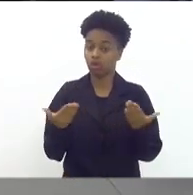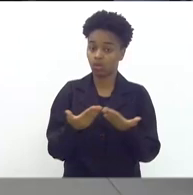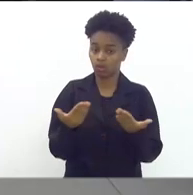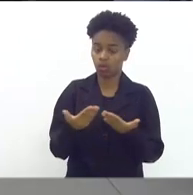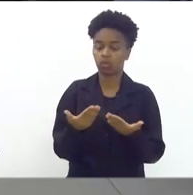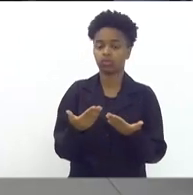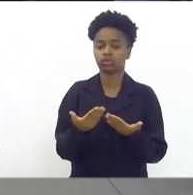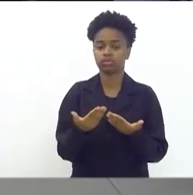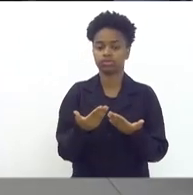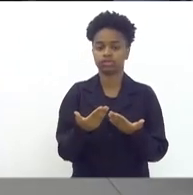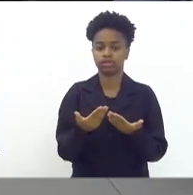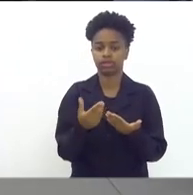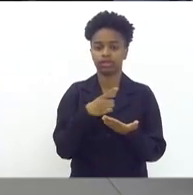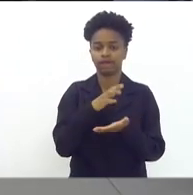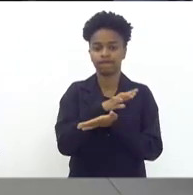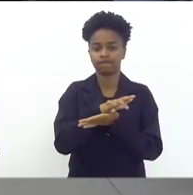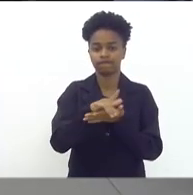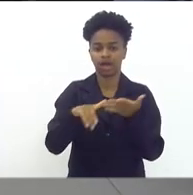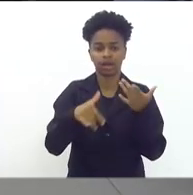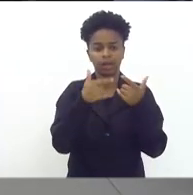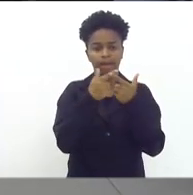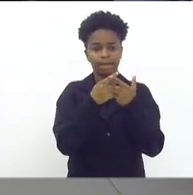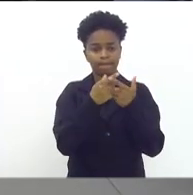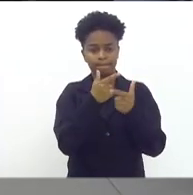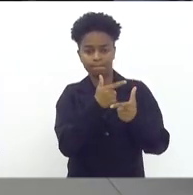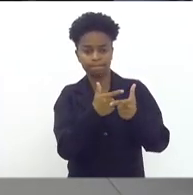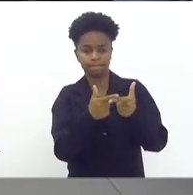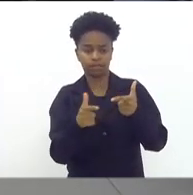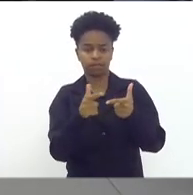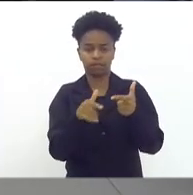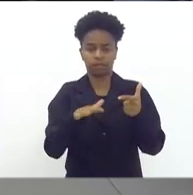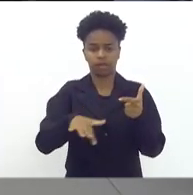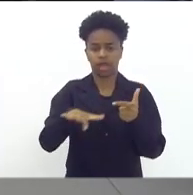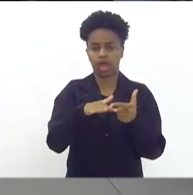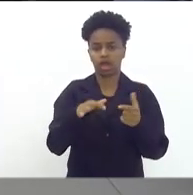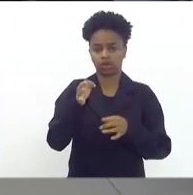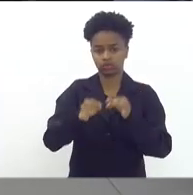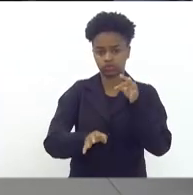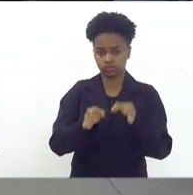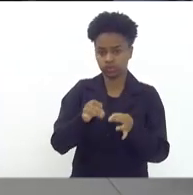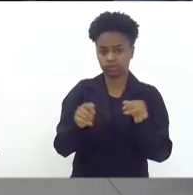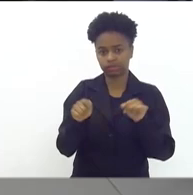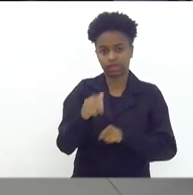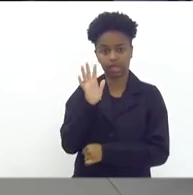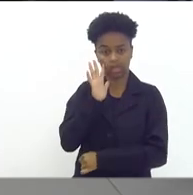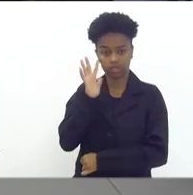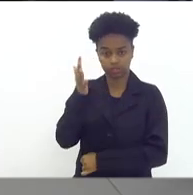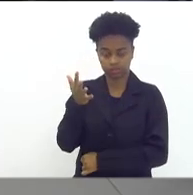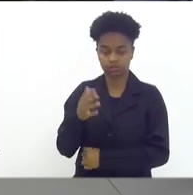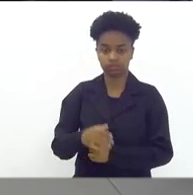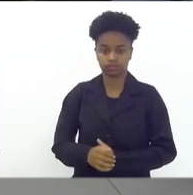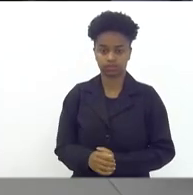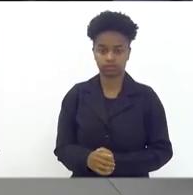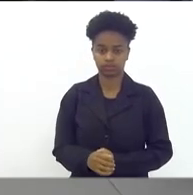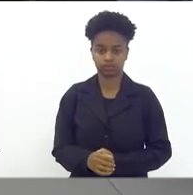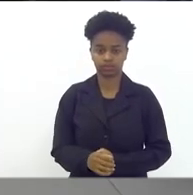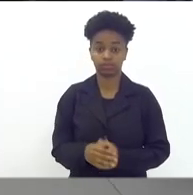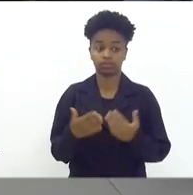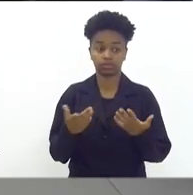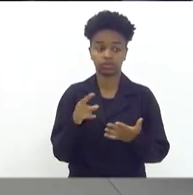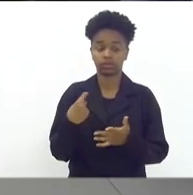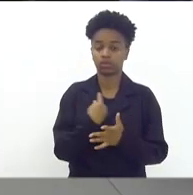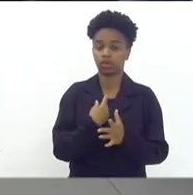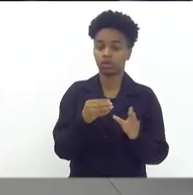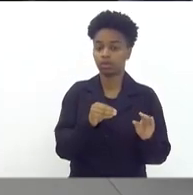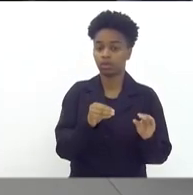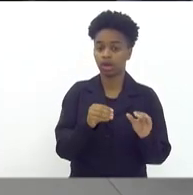diversas diversos questionamentos jurídicos postos para que a agência resolva é a gente saiu de